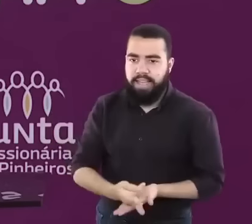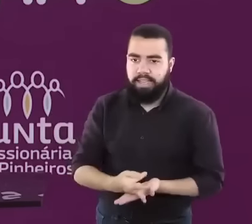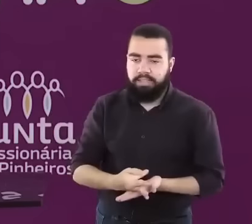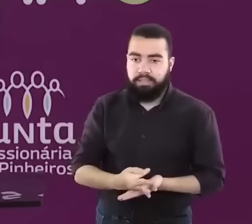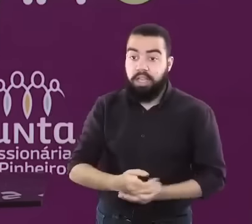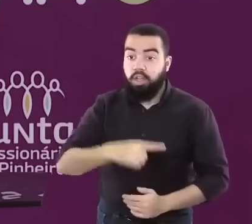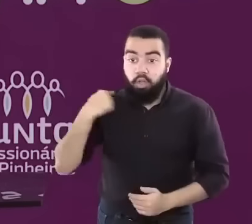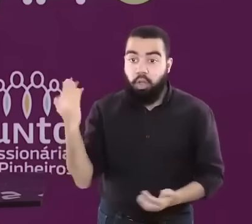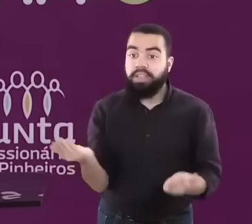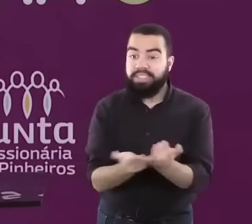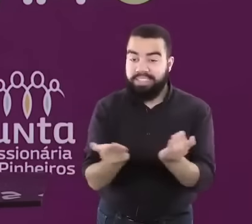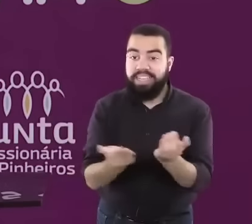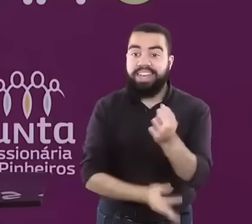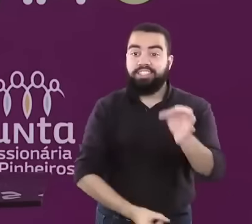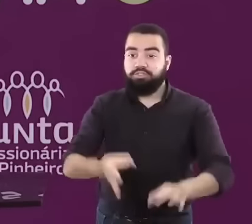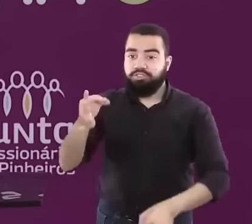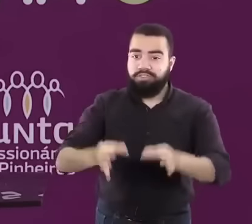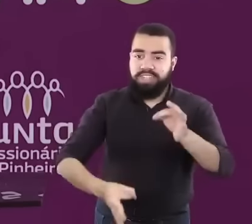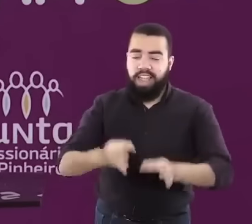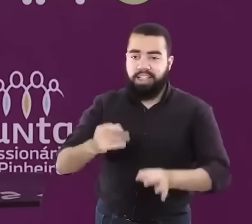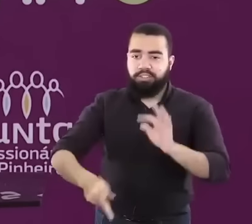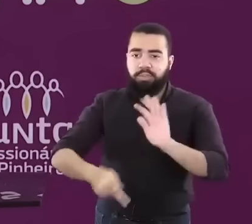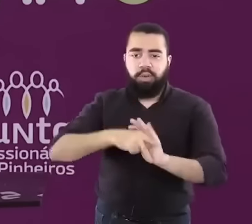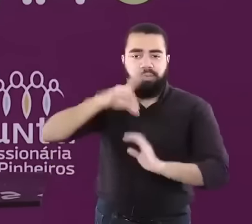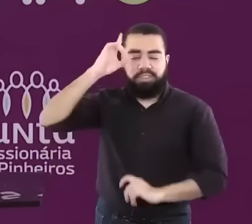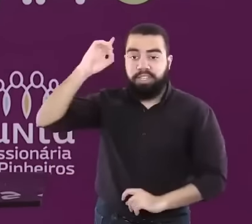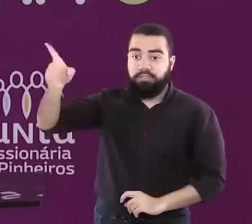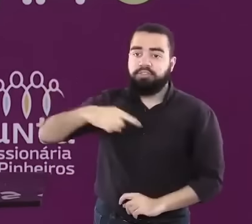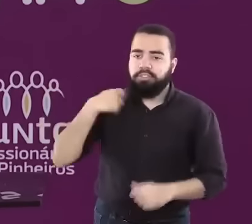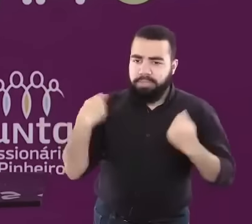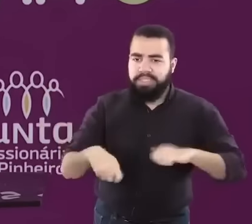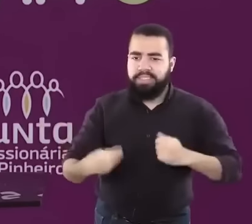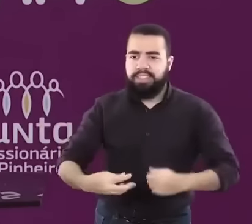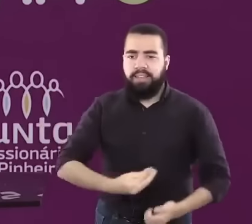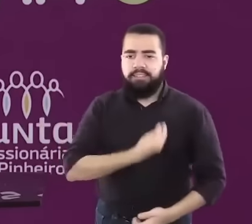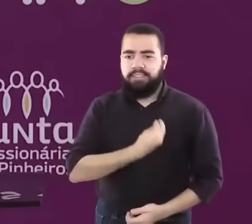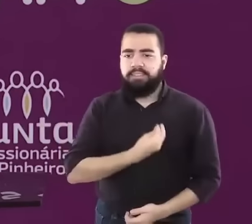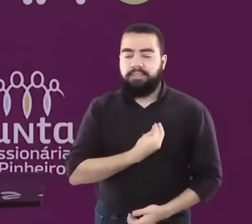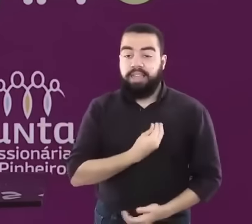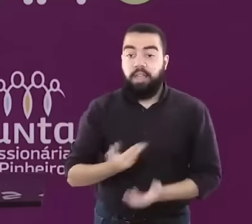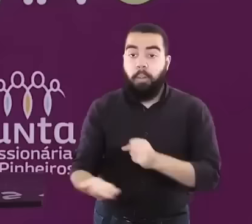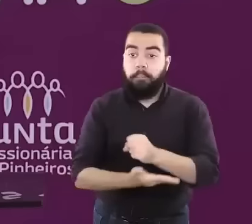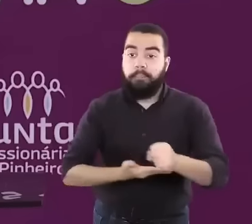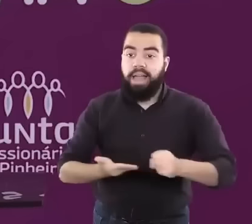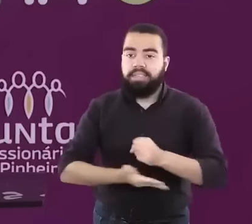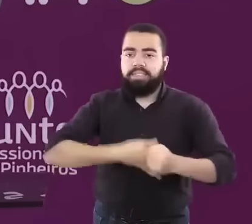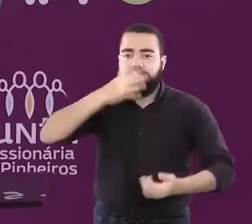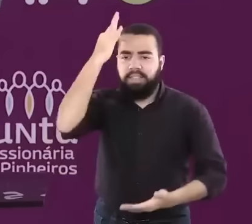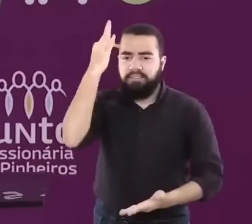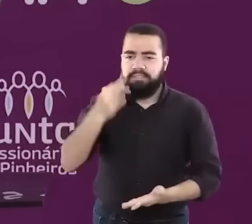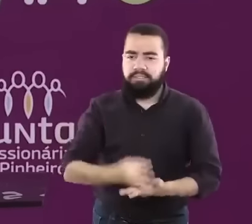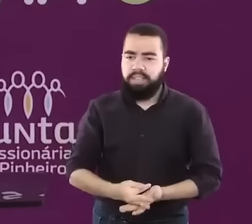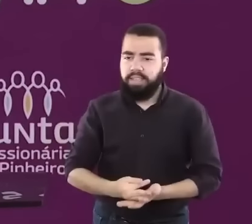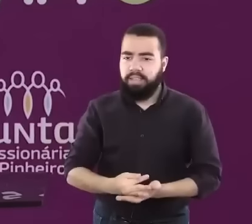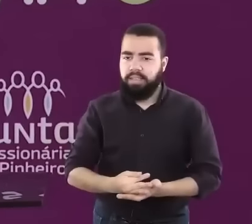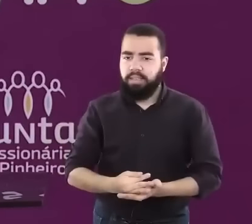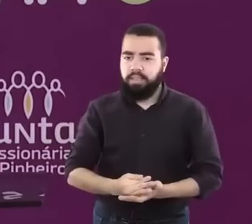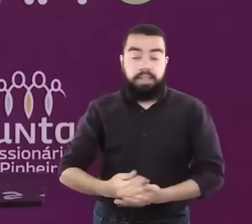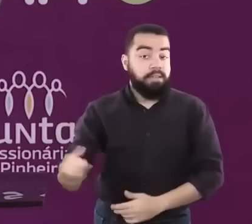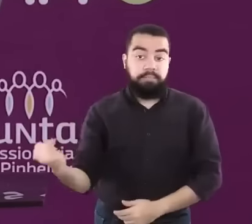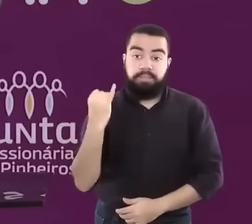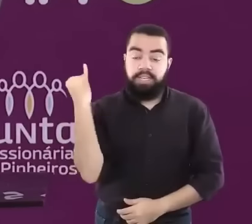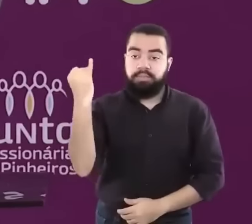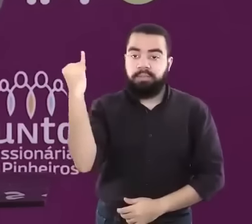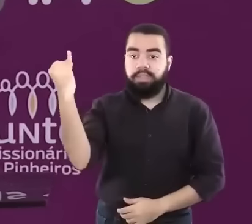crentes como justificados por Deus nós devemos viver pela fé principalmente nessa